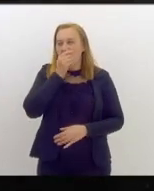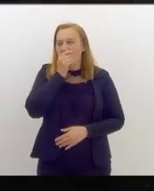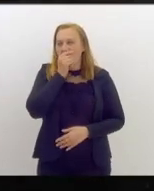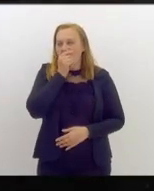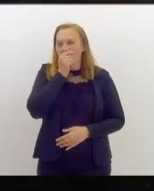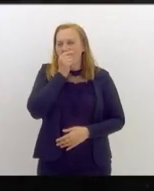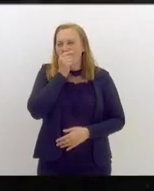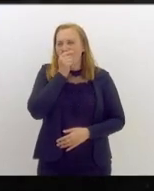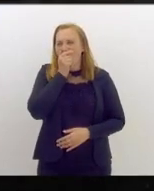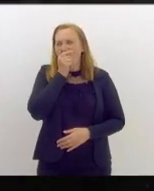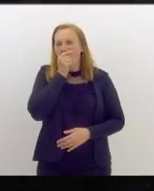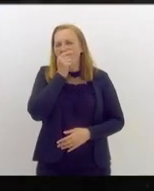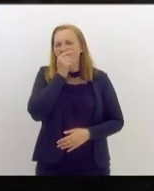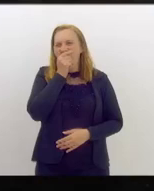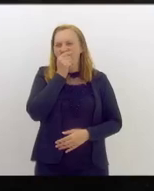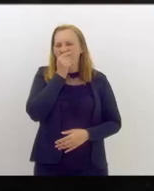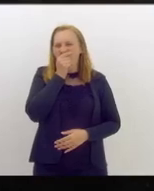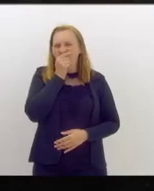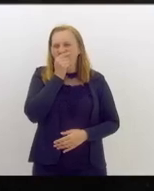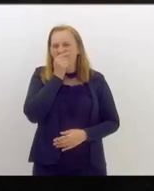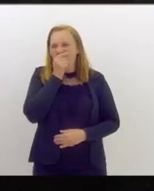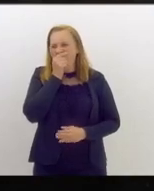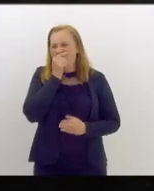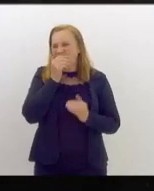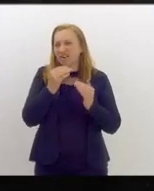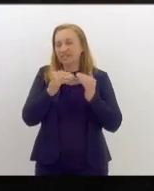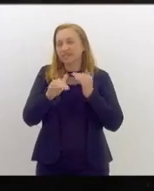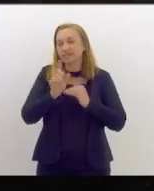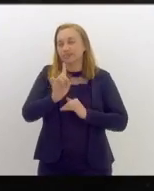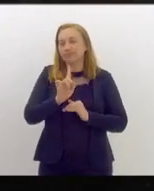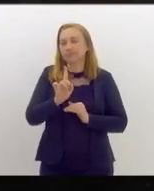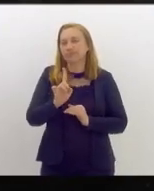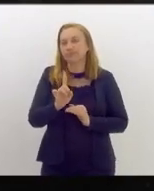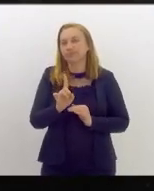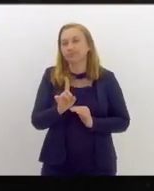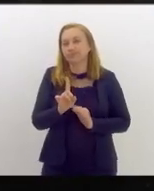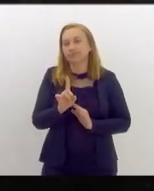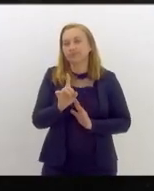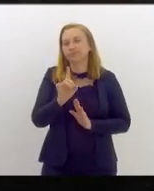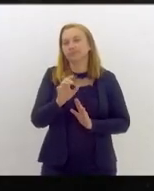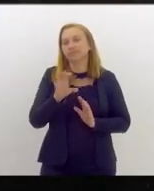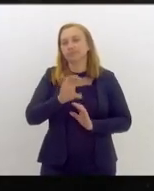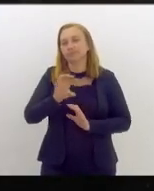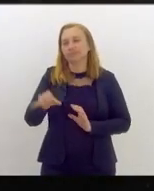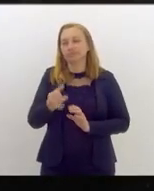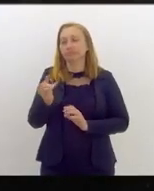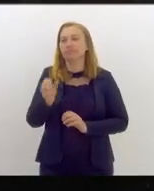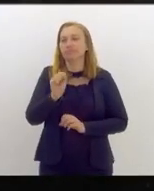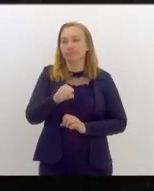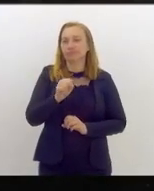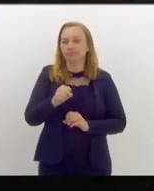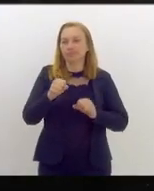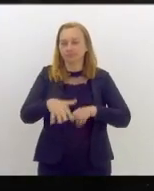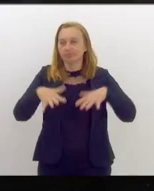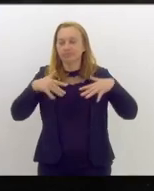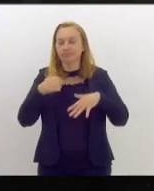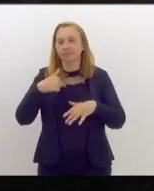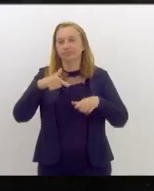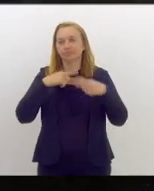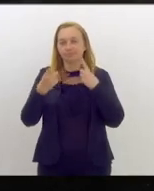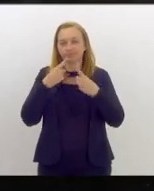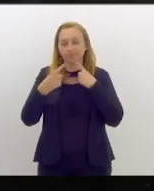porque a minha discordância tá emendas não nascer CJ emendas de plenário que eu vou discutir agora